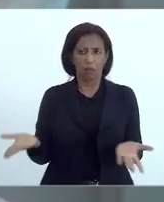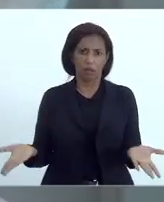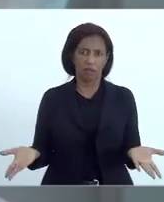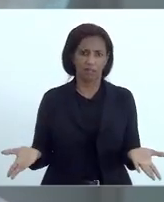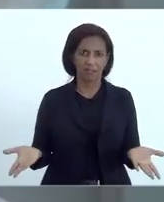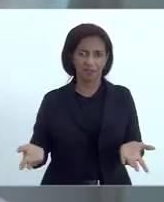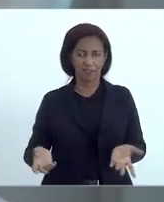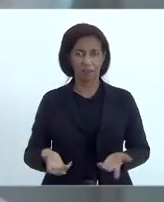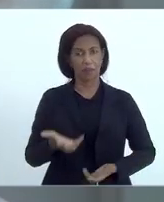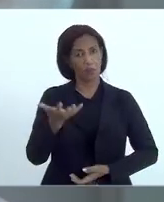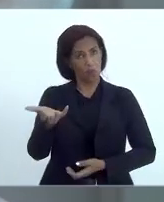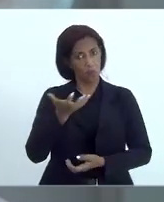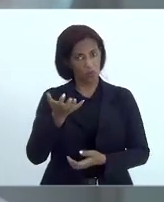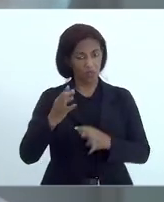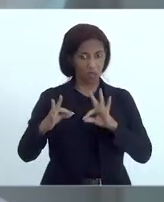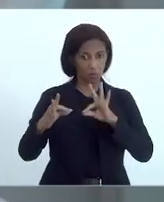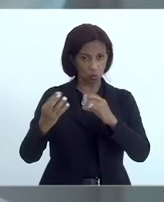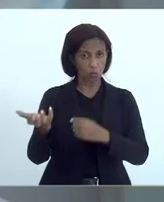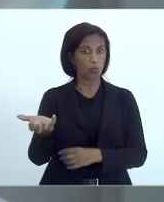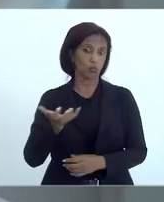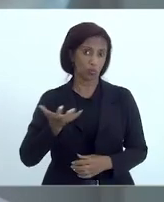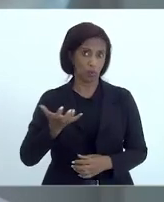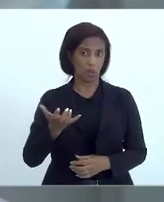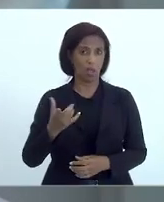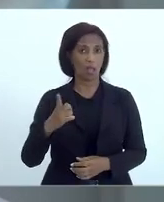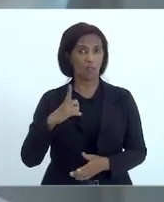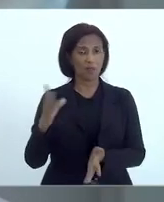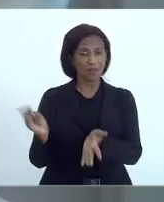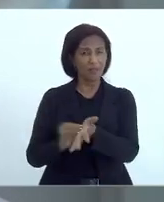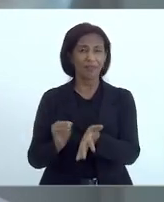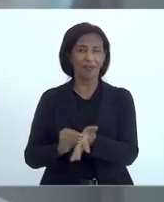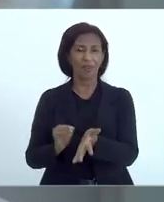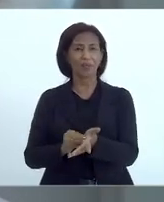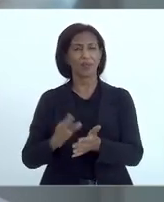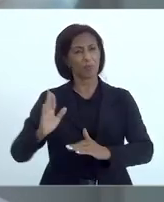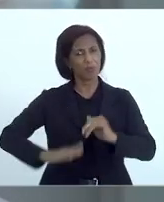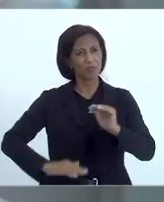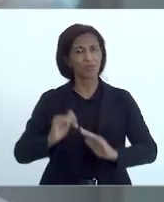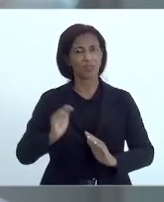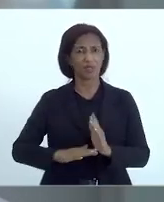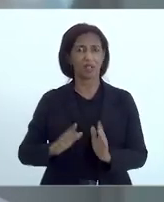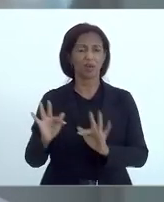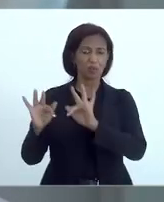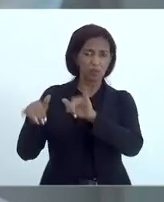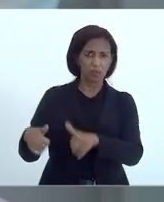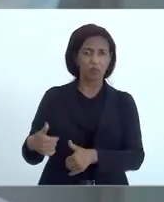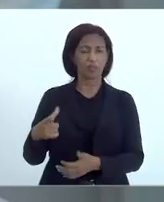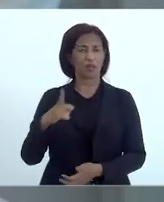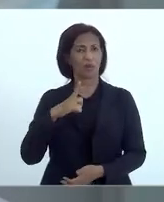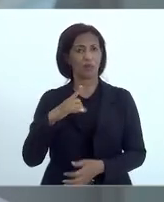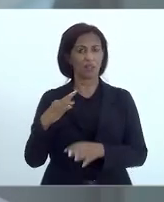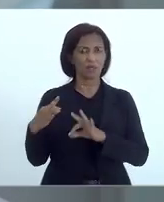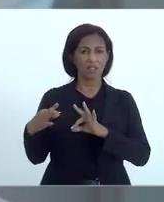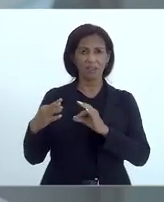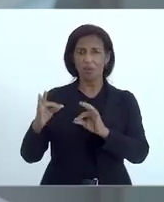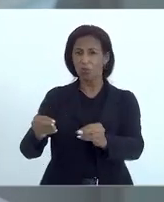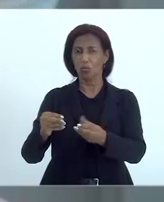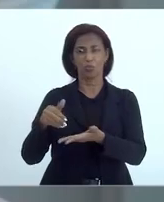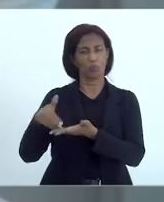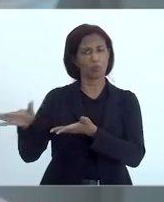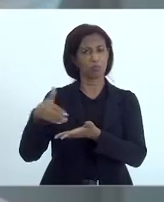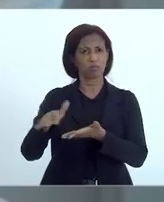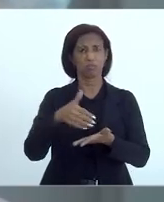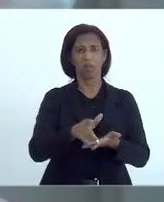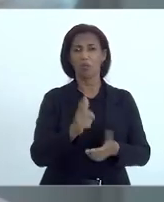quando quer né quando todo mundo quer vai vai ter falta de efetivo a gente sabe disso no final agora tá todo mundo indo embora